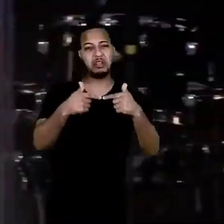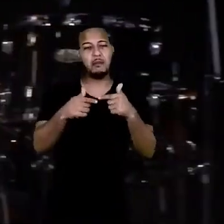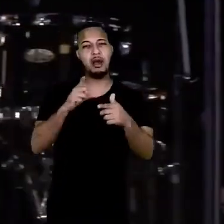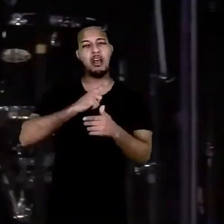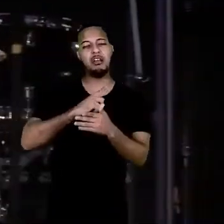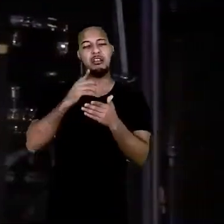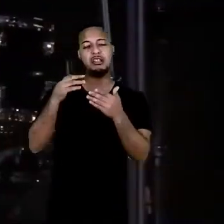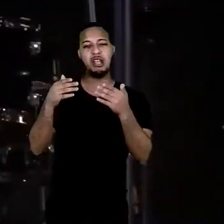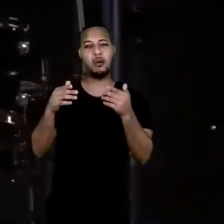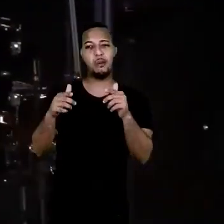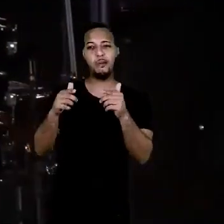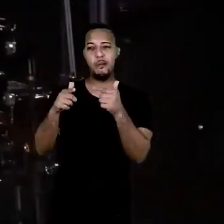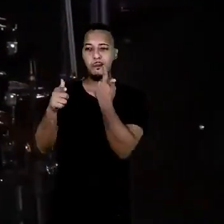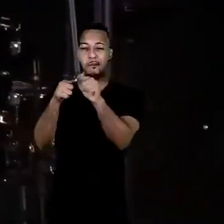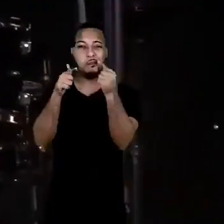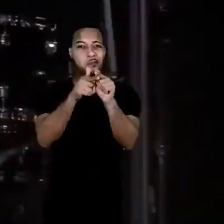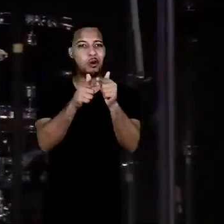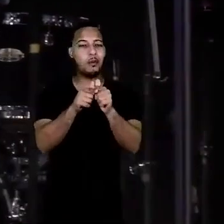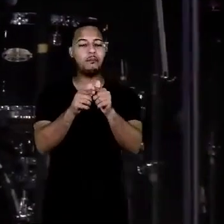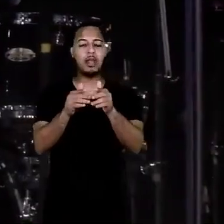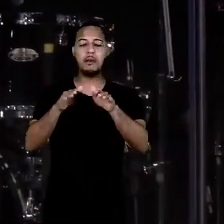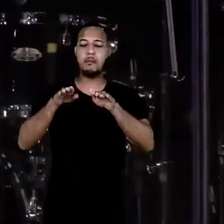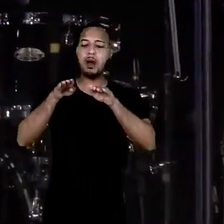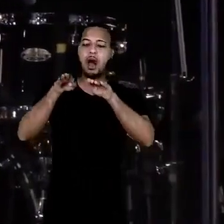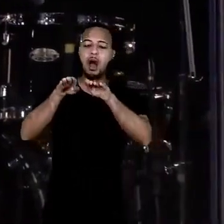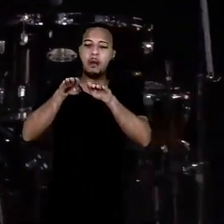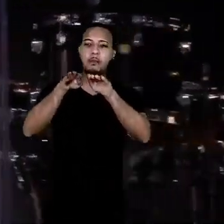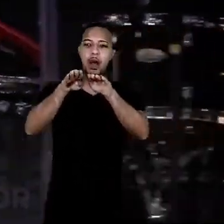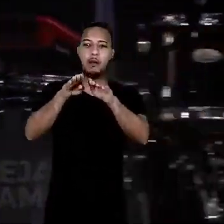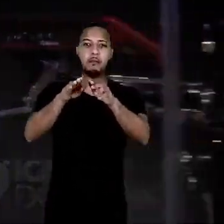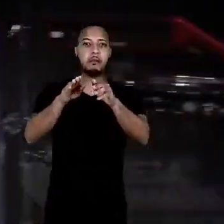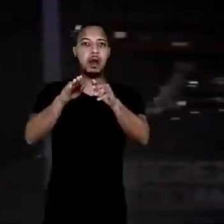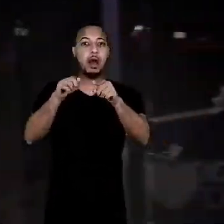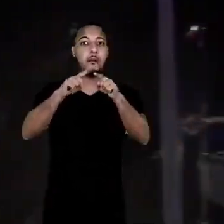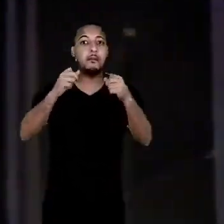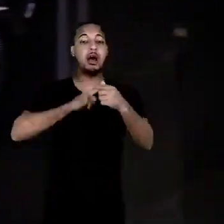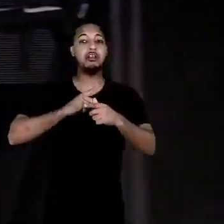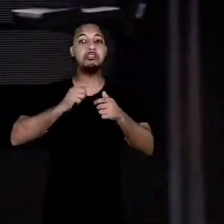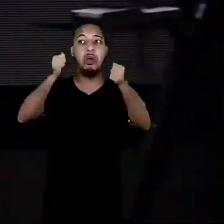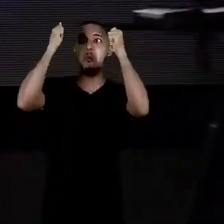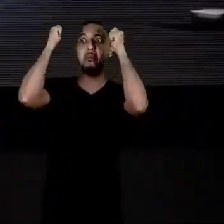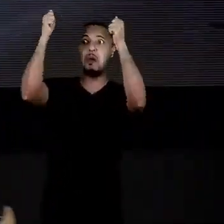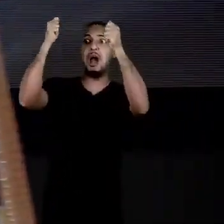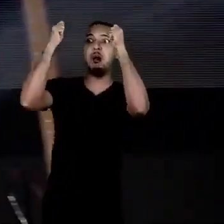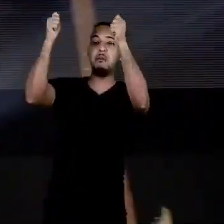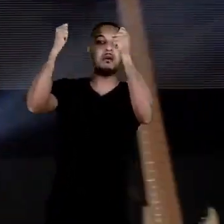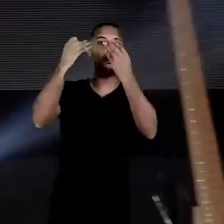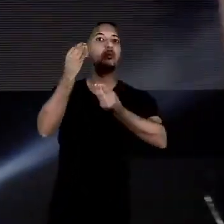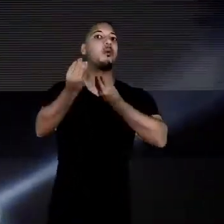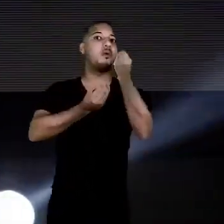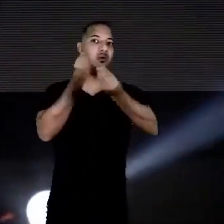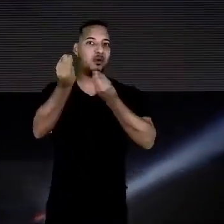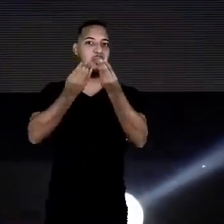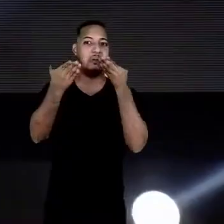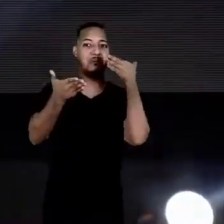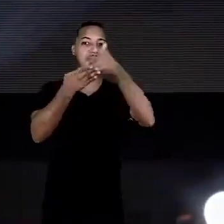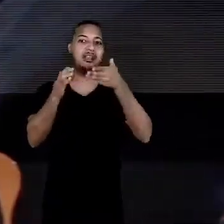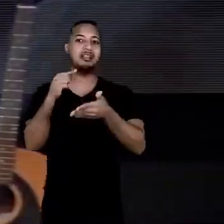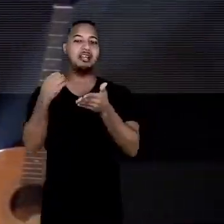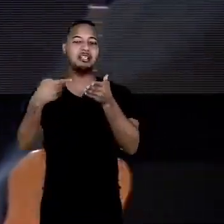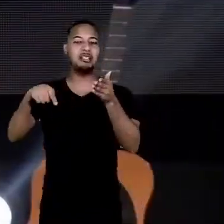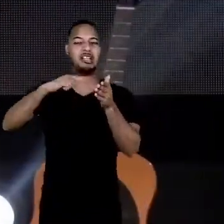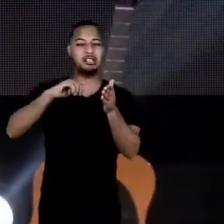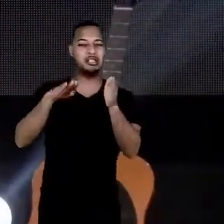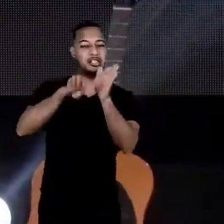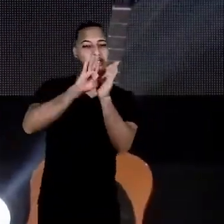é um protesto, de repente é alguma coisa que fica no meio do nosso caminho, impedindo que a gente chegue no nosso destino. Eu